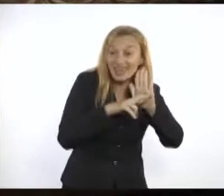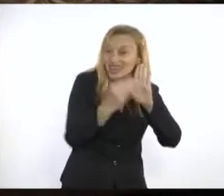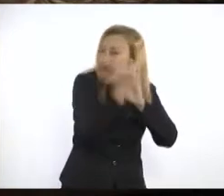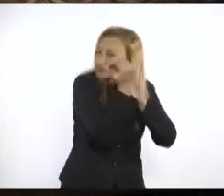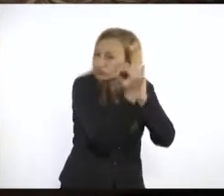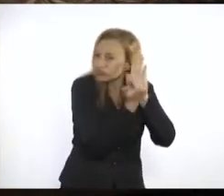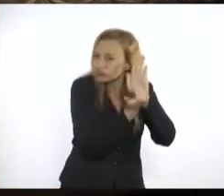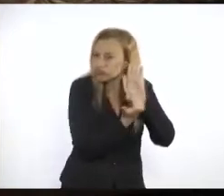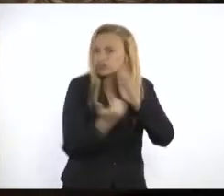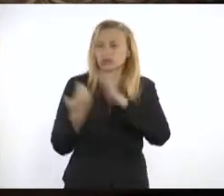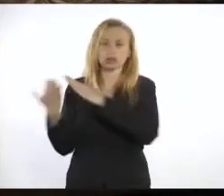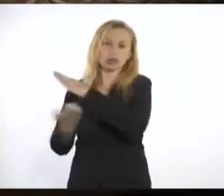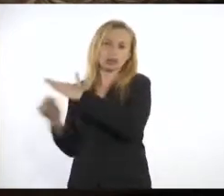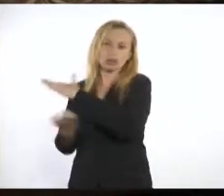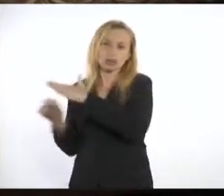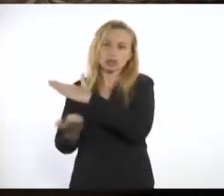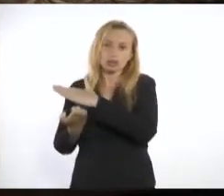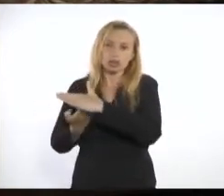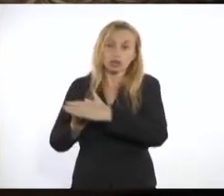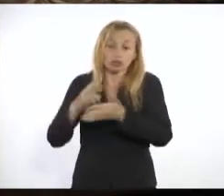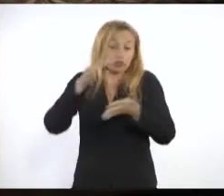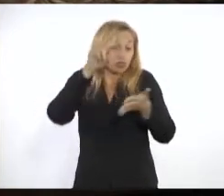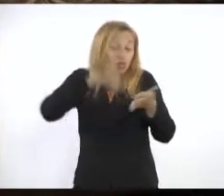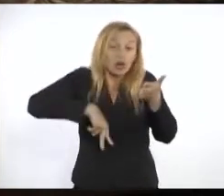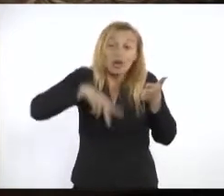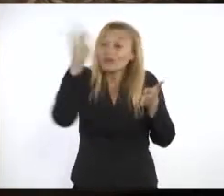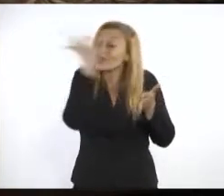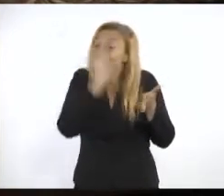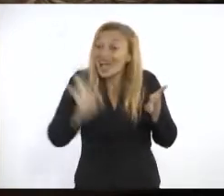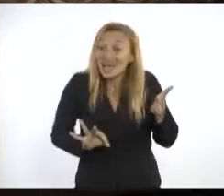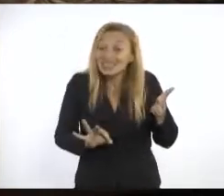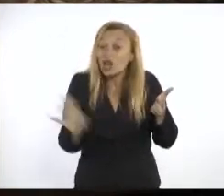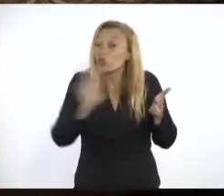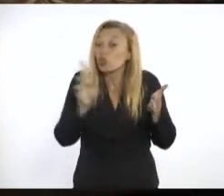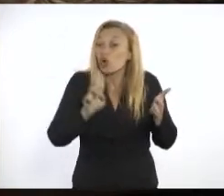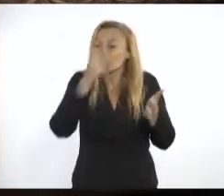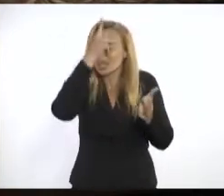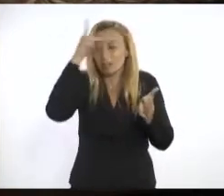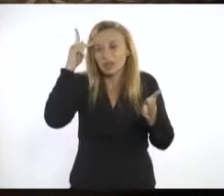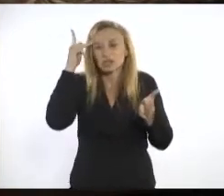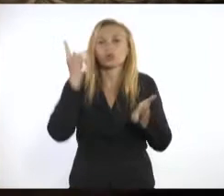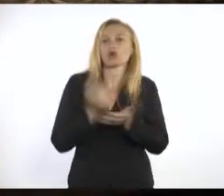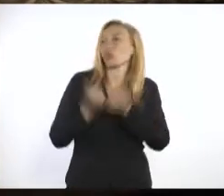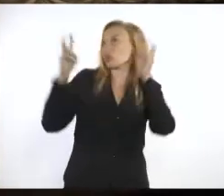reguladora, que não tinha lido sequer um autor sobre